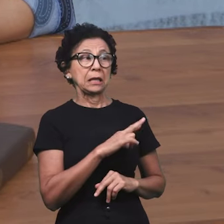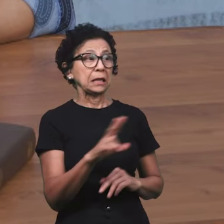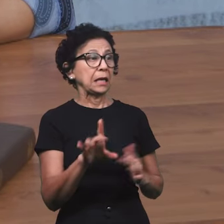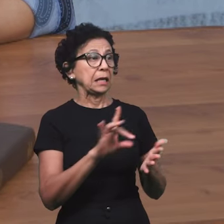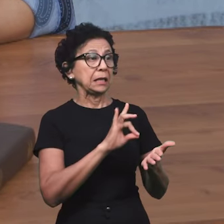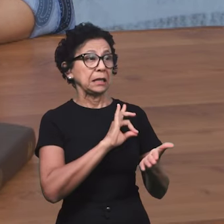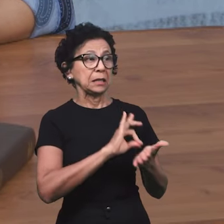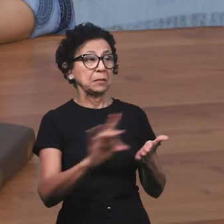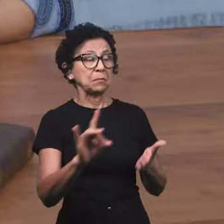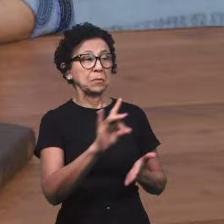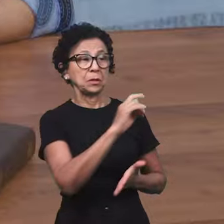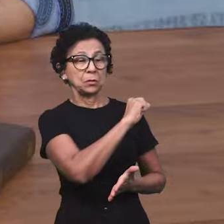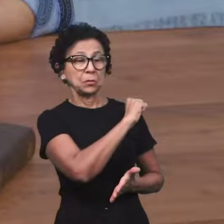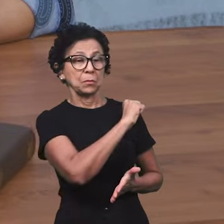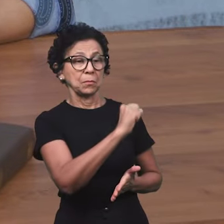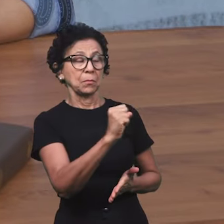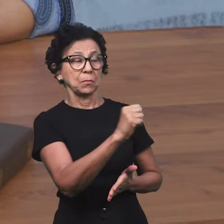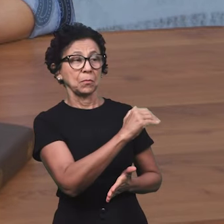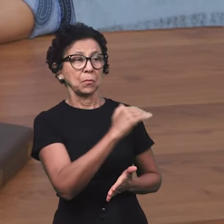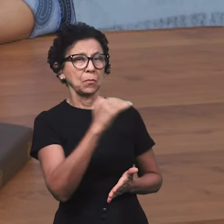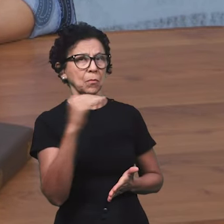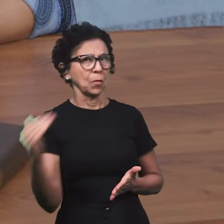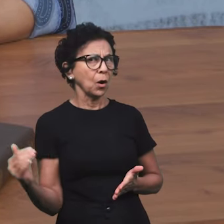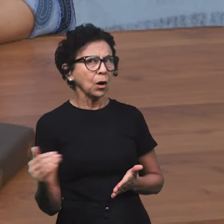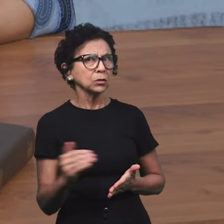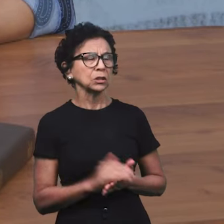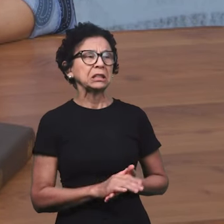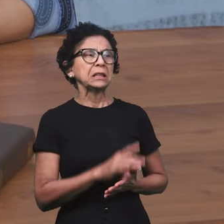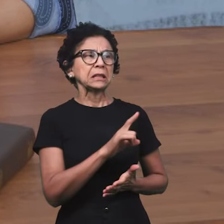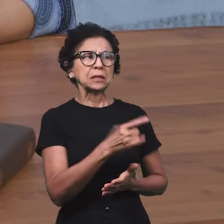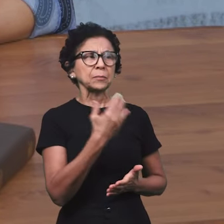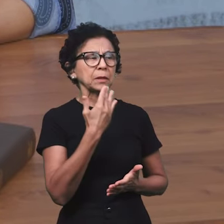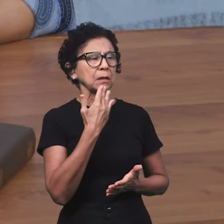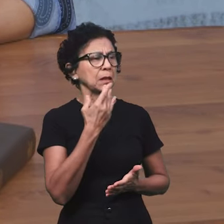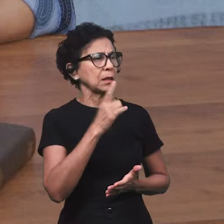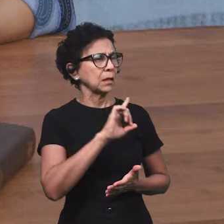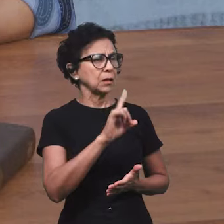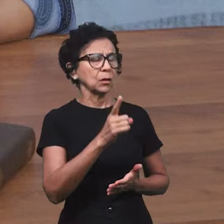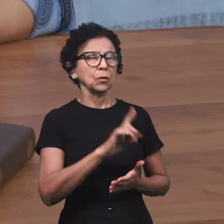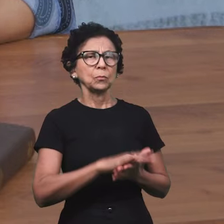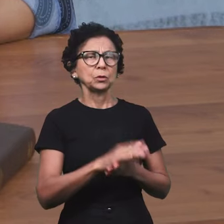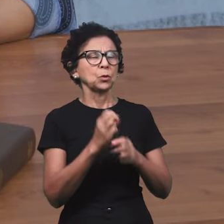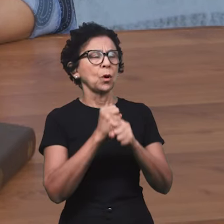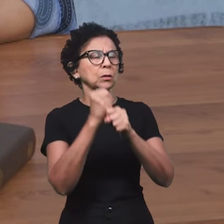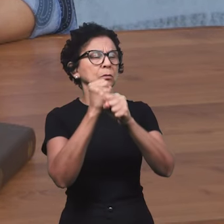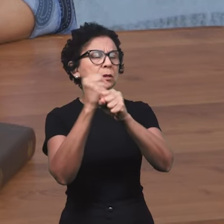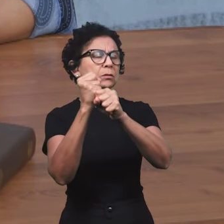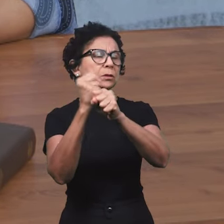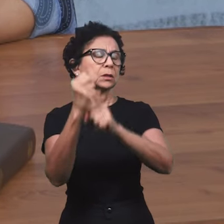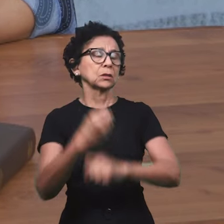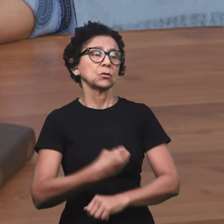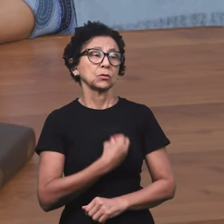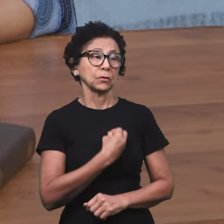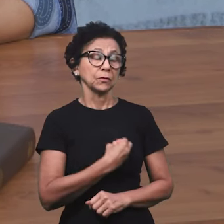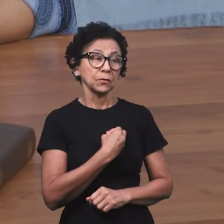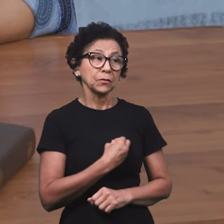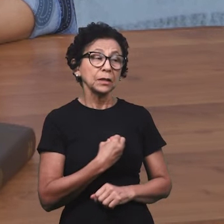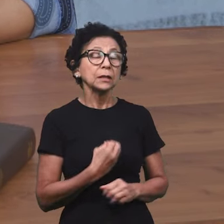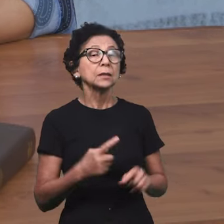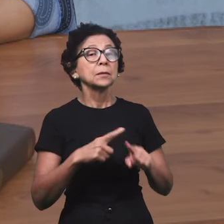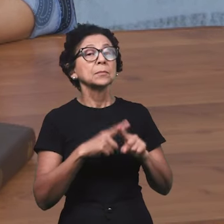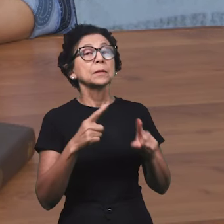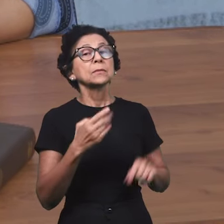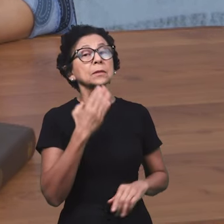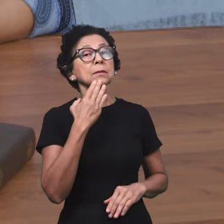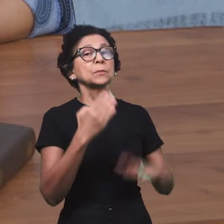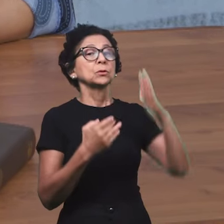nem tampouco pediste muitos dias de vida, mas pediste para ti sabedoria e